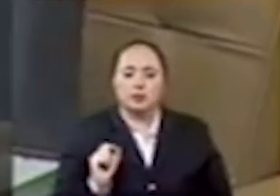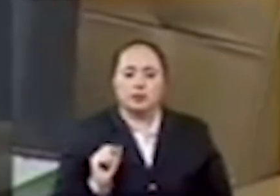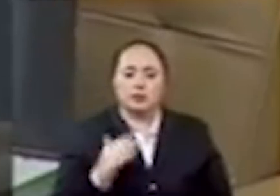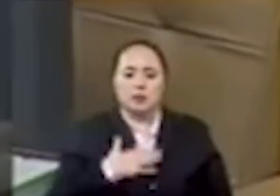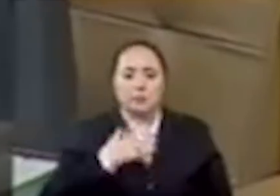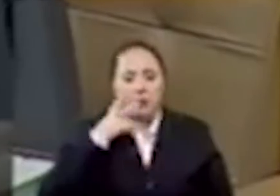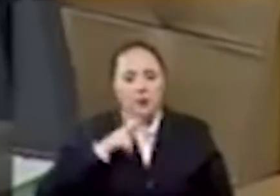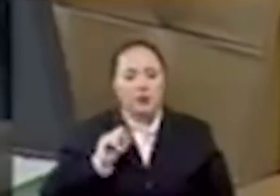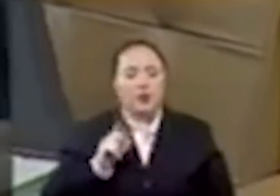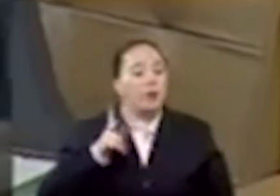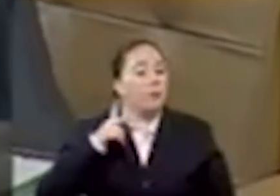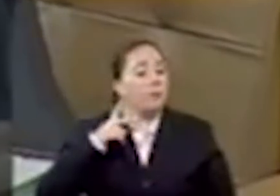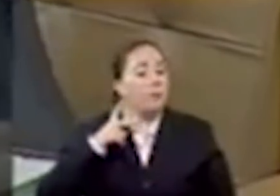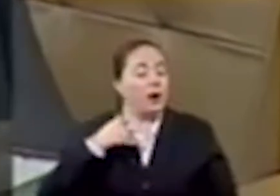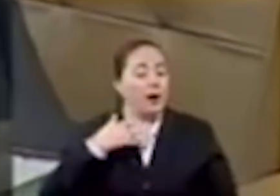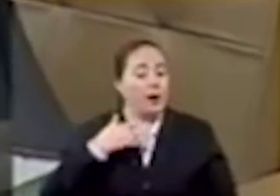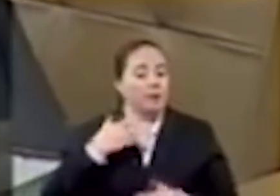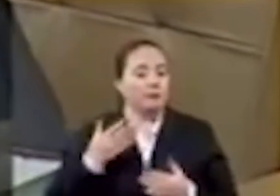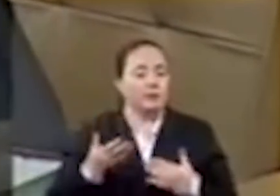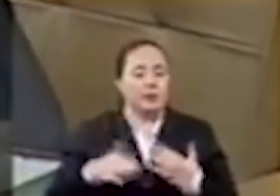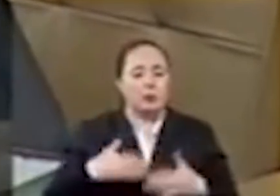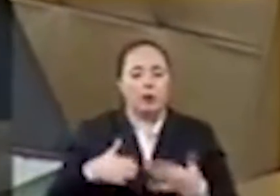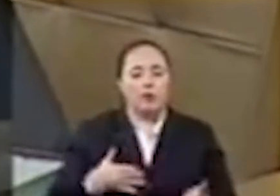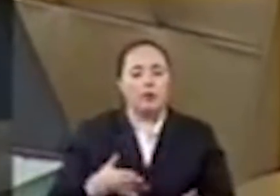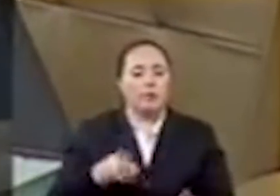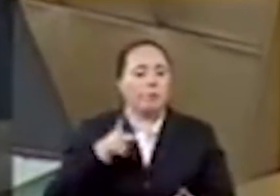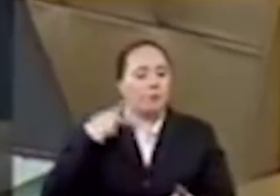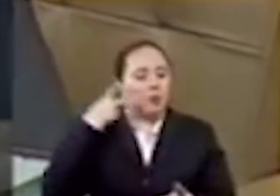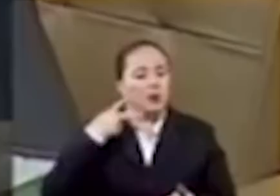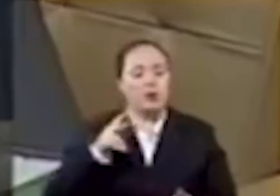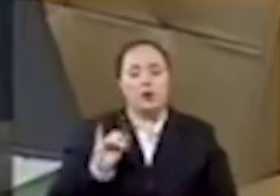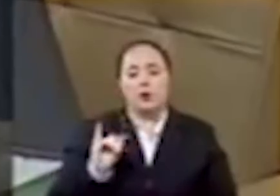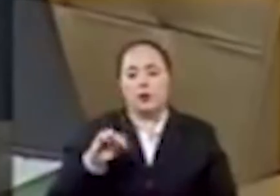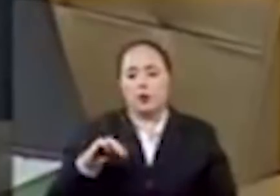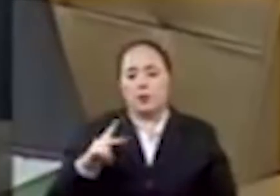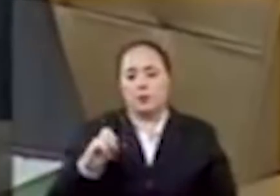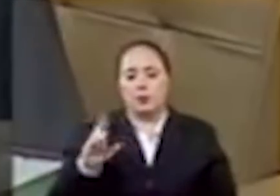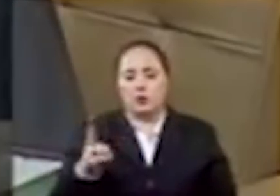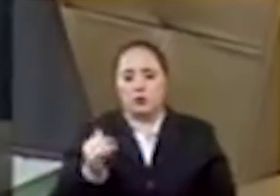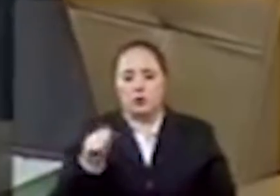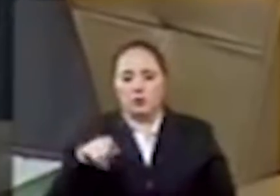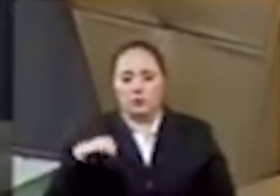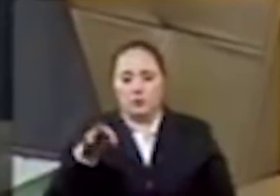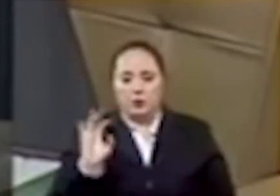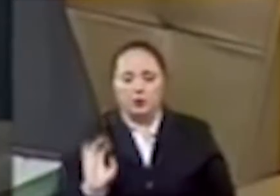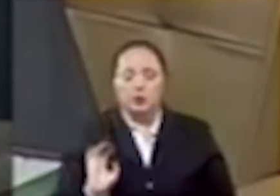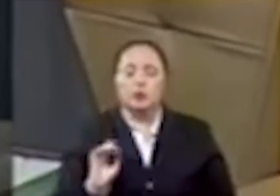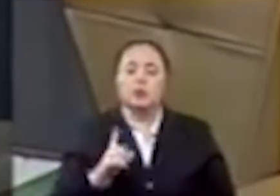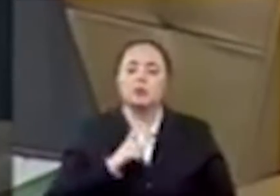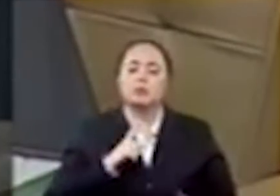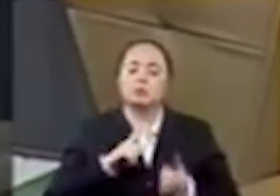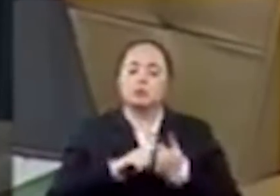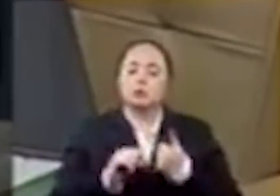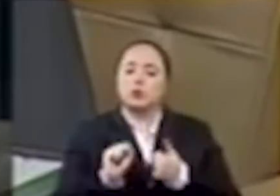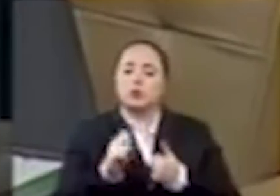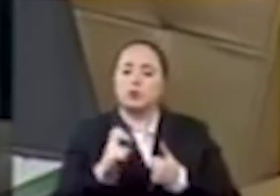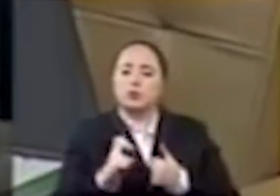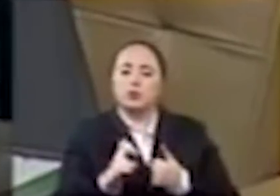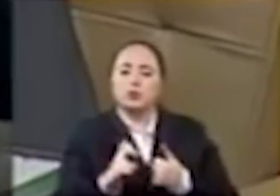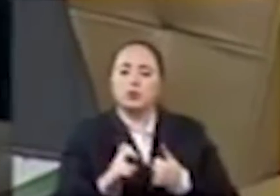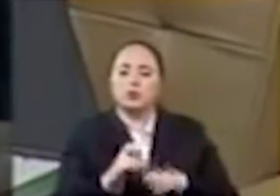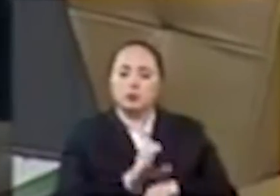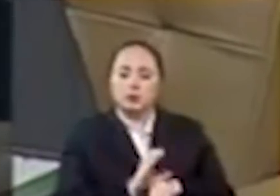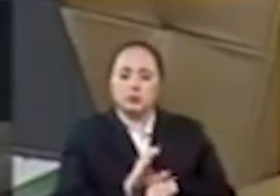no processo político do impeachment, desde que configurado o crime de responsabilidade nos termos do artigo 85 da Constituição